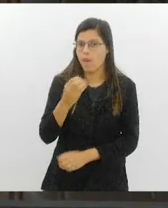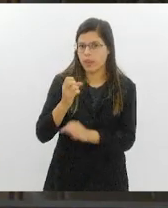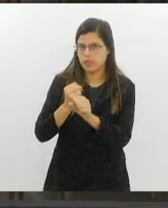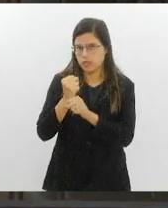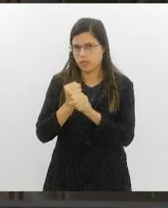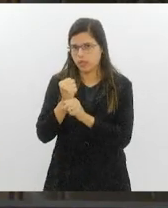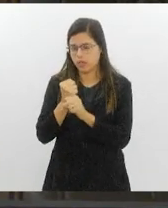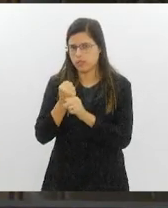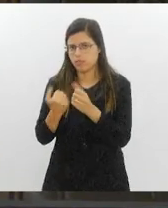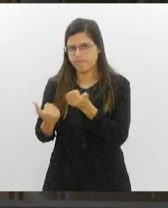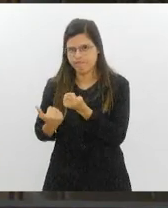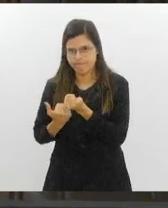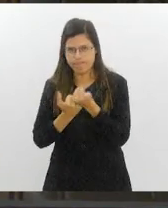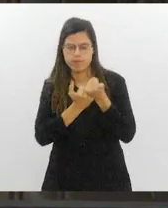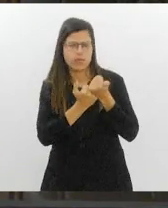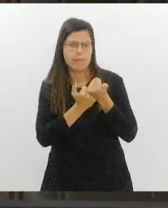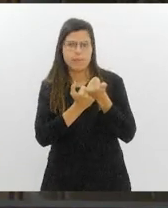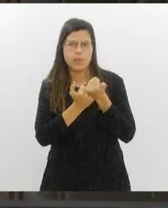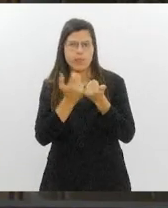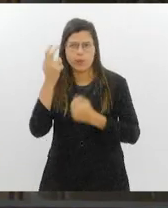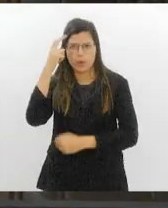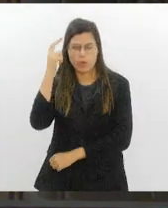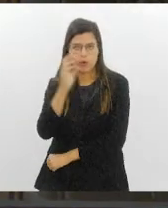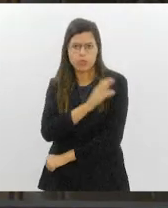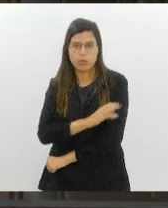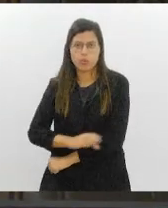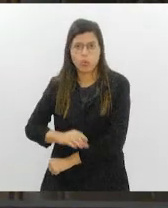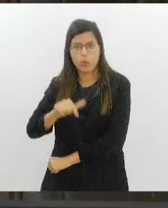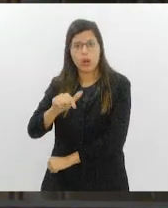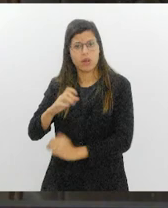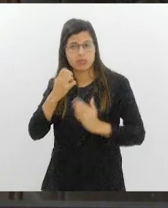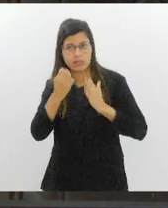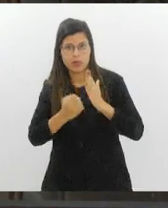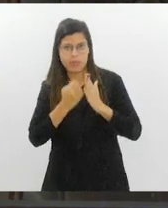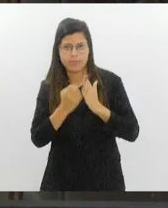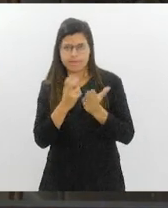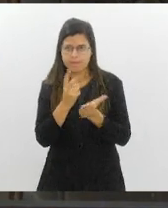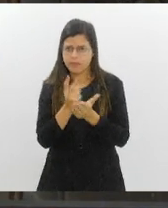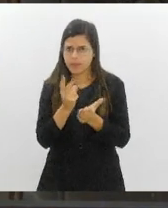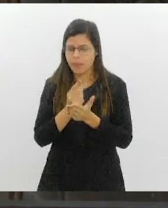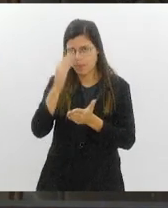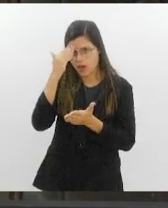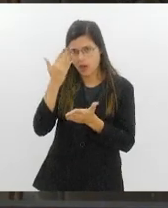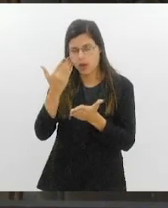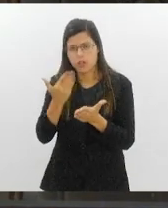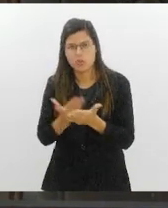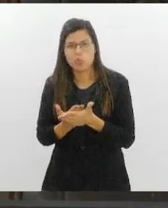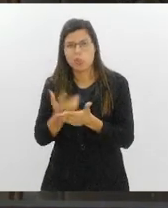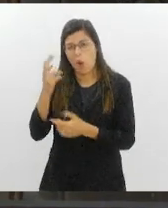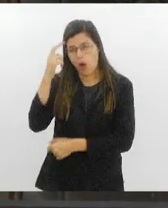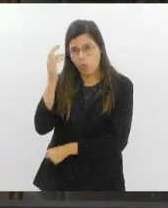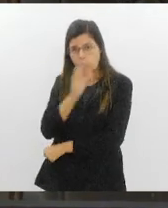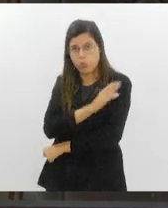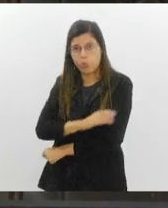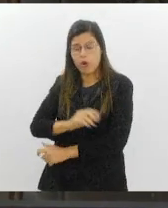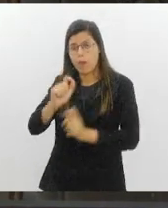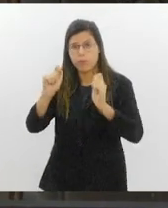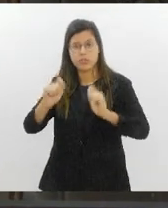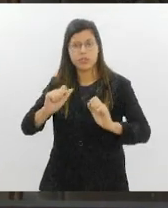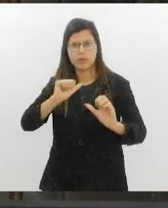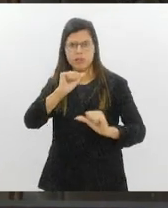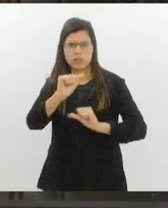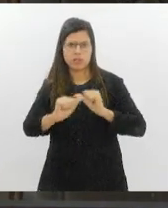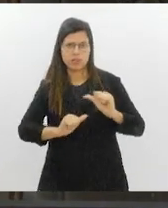cultura. É uma empresa que sempre acreditou na cultura como esse elemento transformador e uma fonte de energia